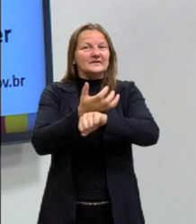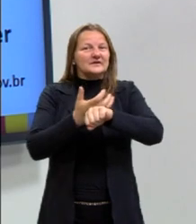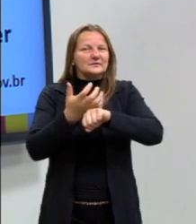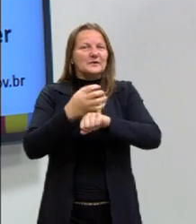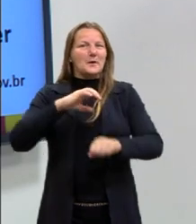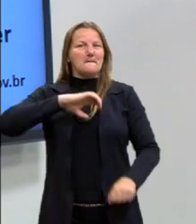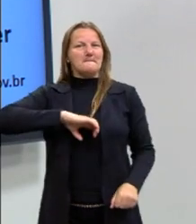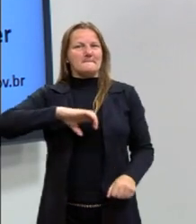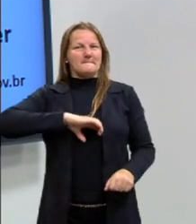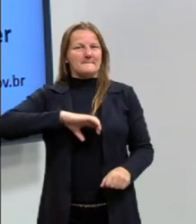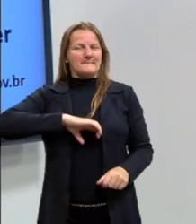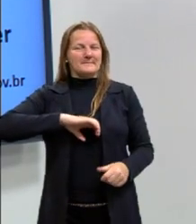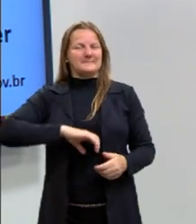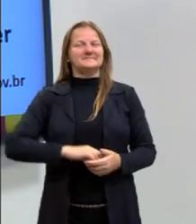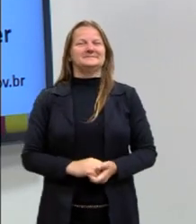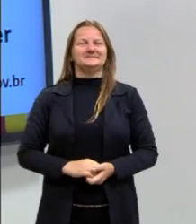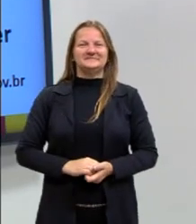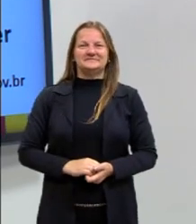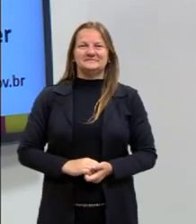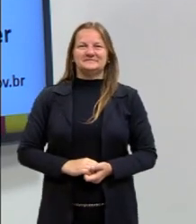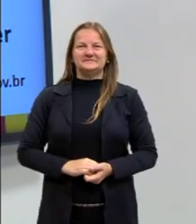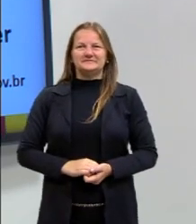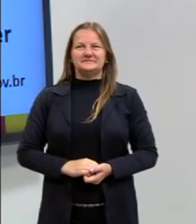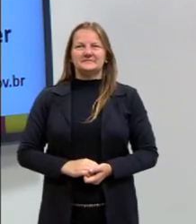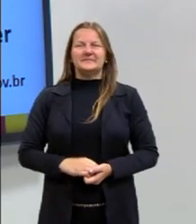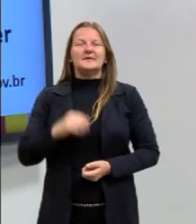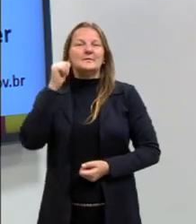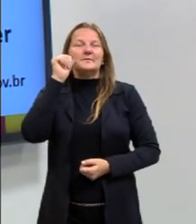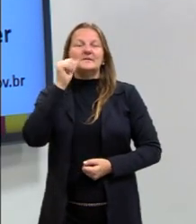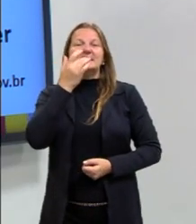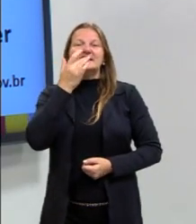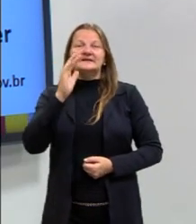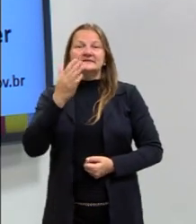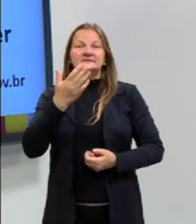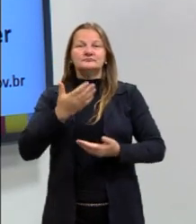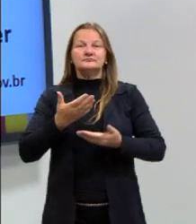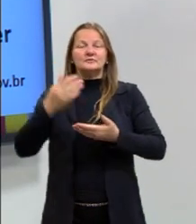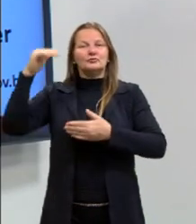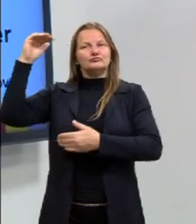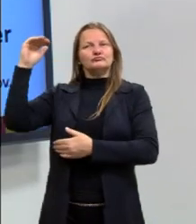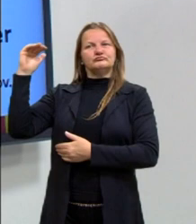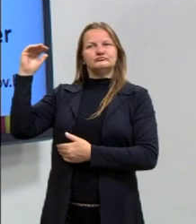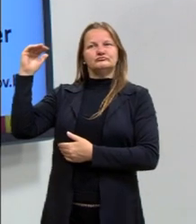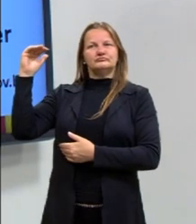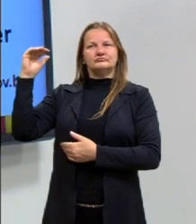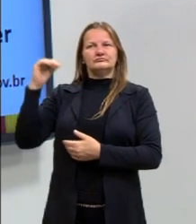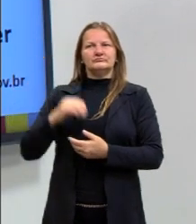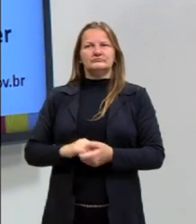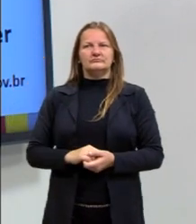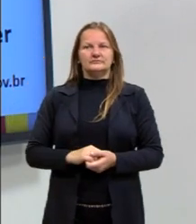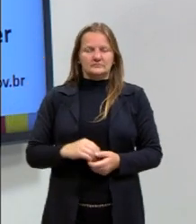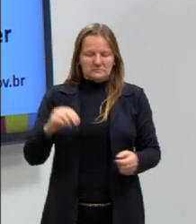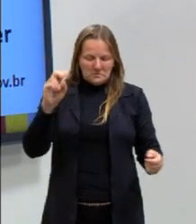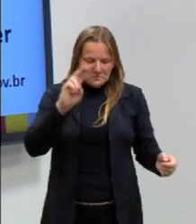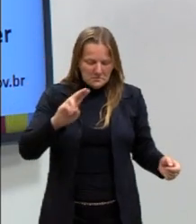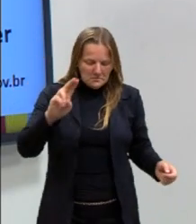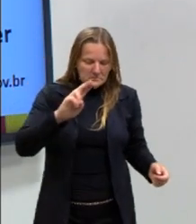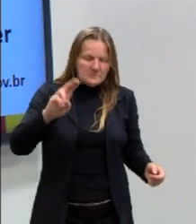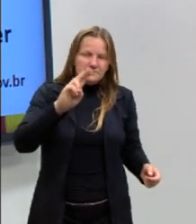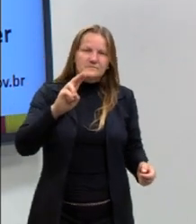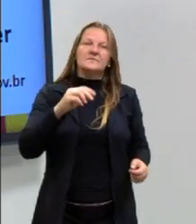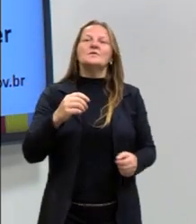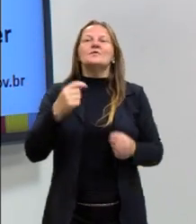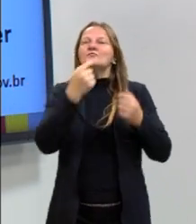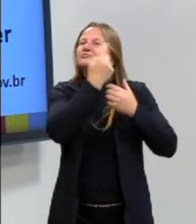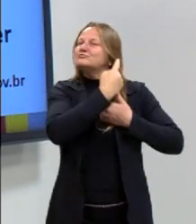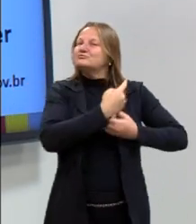curricular de língua portuguesa eu sou uma mulher branca de estatura média os óculos tem cabelos